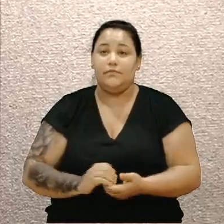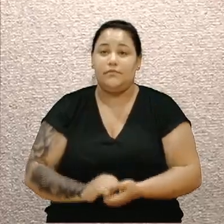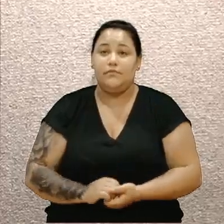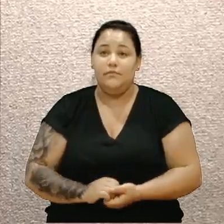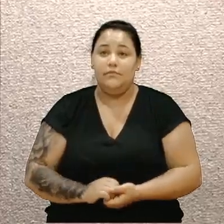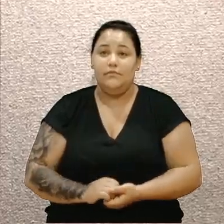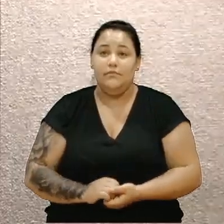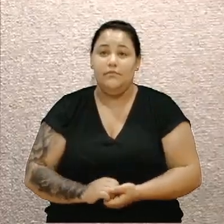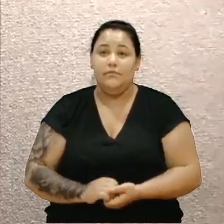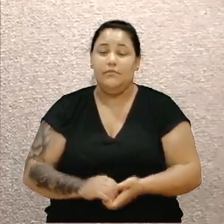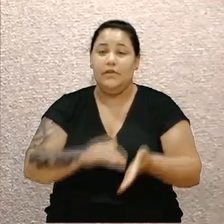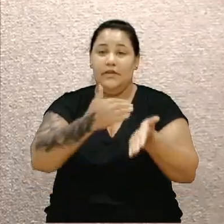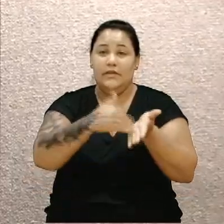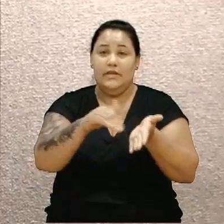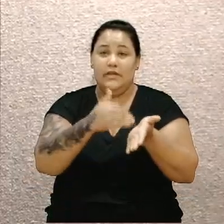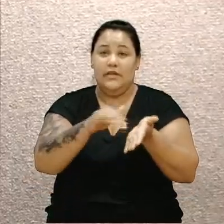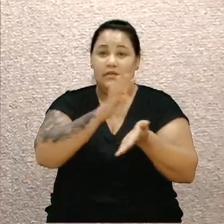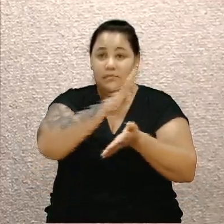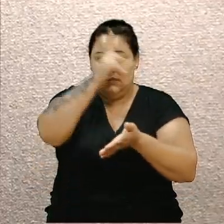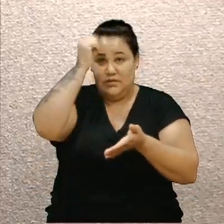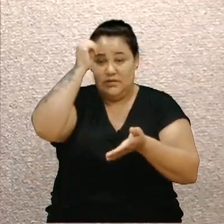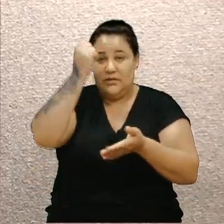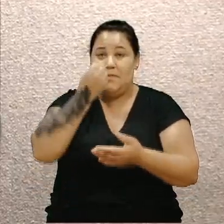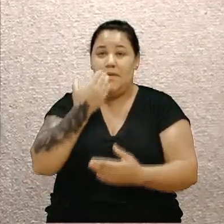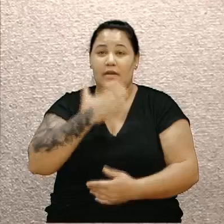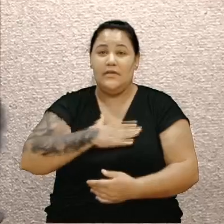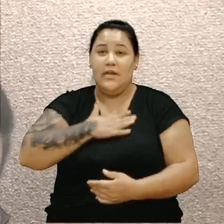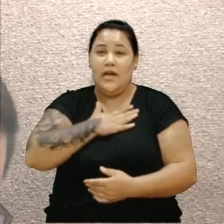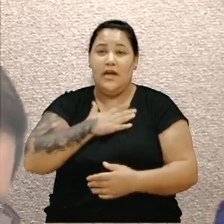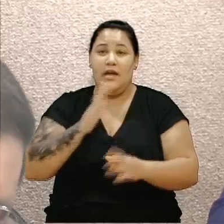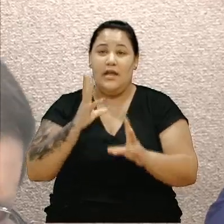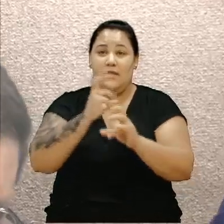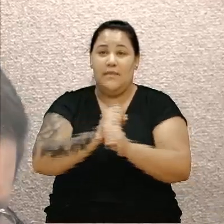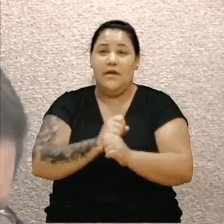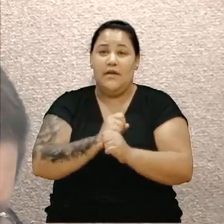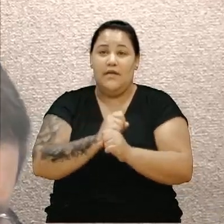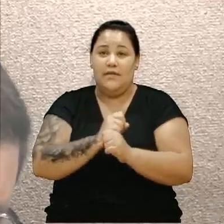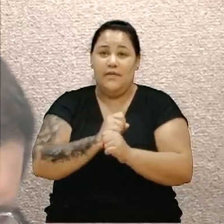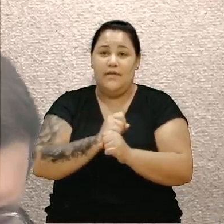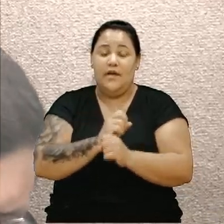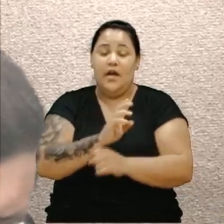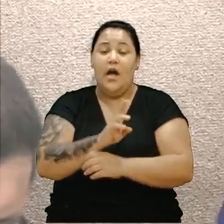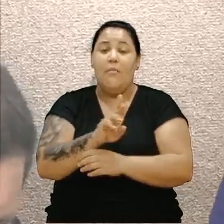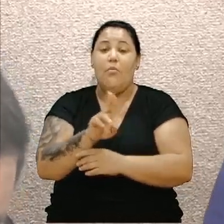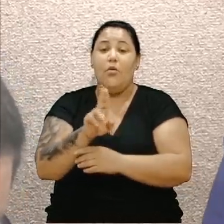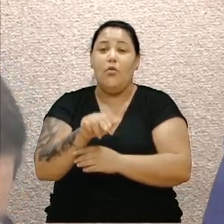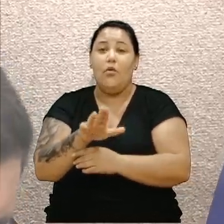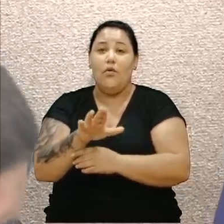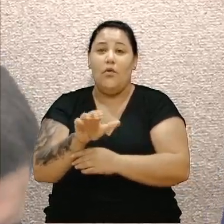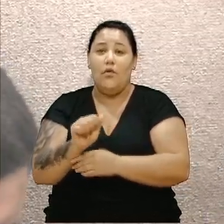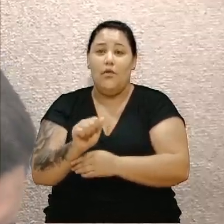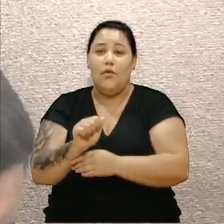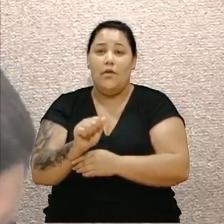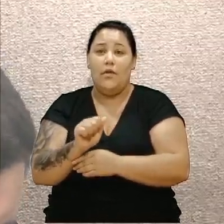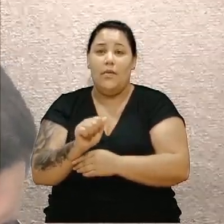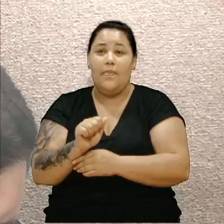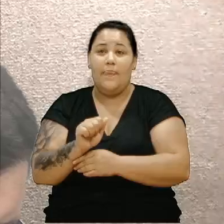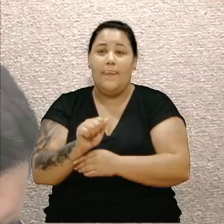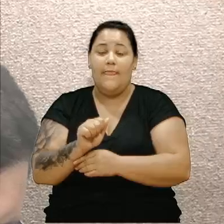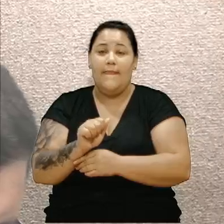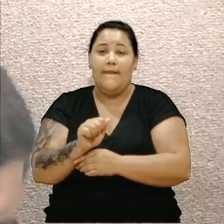atual secretária municipal de bem-estar animal, a senhora Bruna Mols. A senhora Bruna Mols é